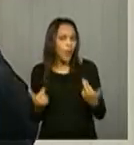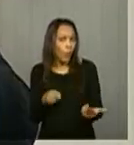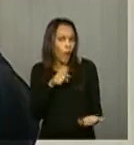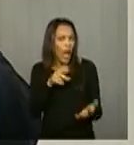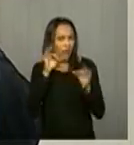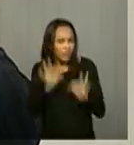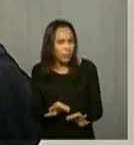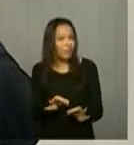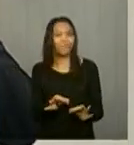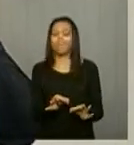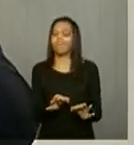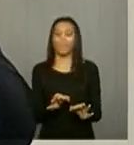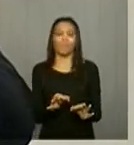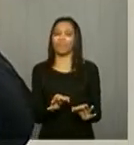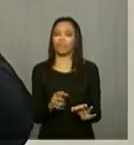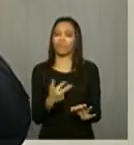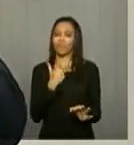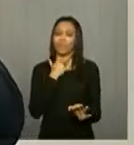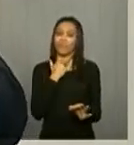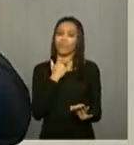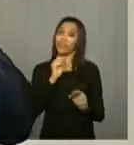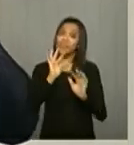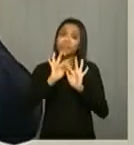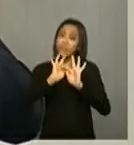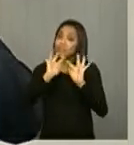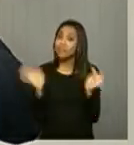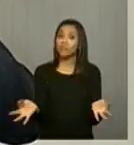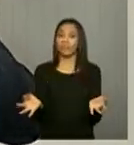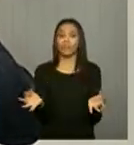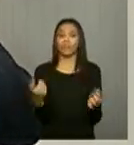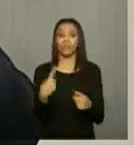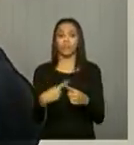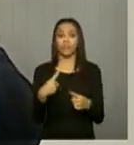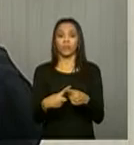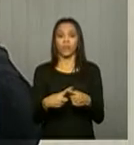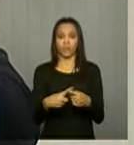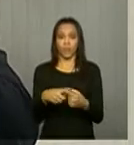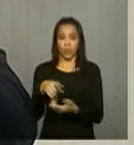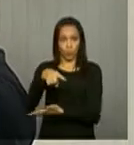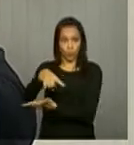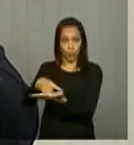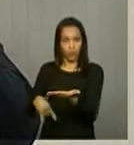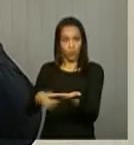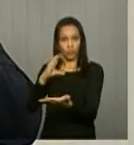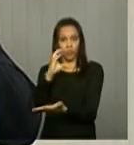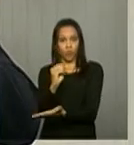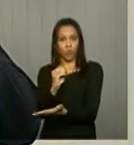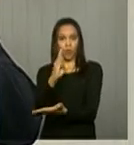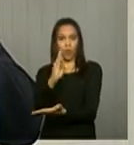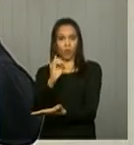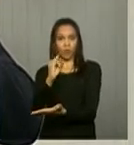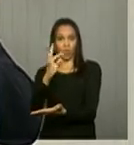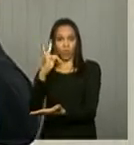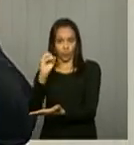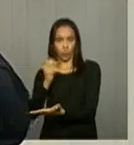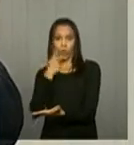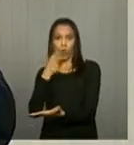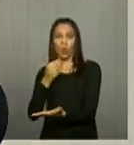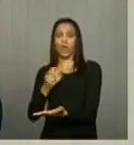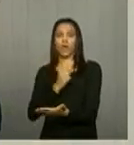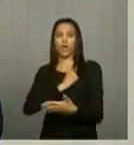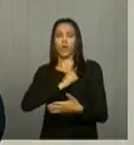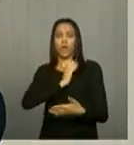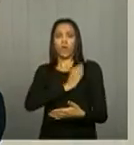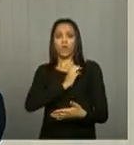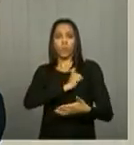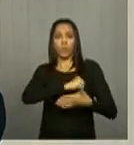simples vocês entenderem isso ou a declaração de óbito de jango trazia infarto do